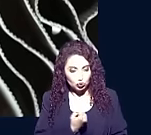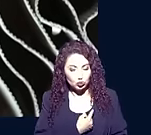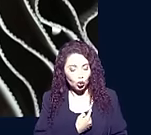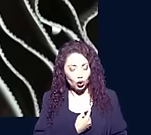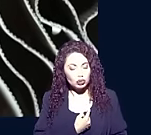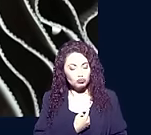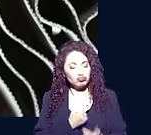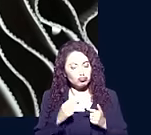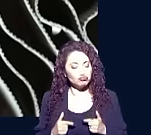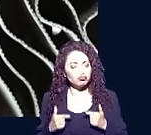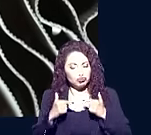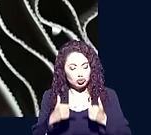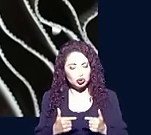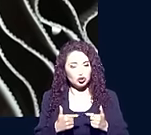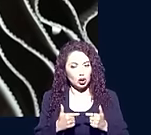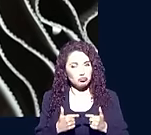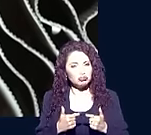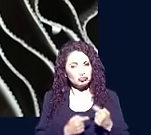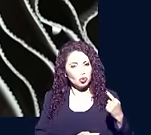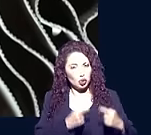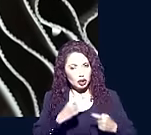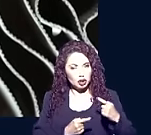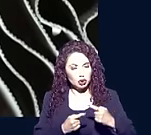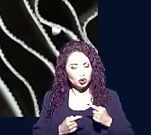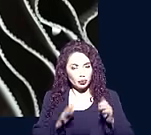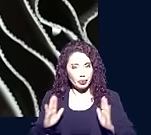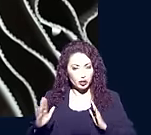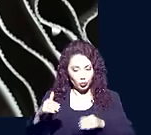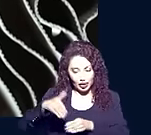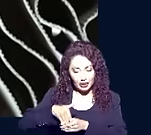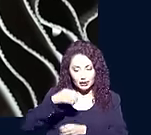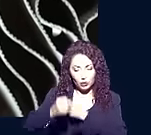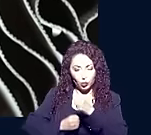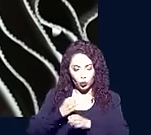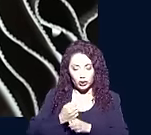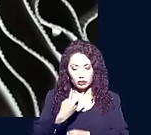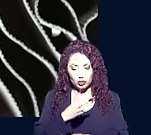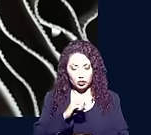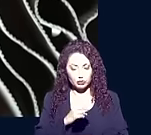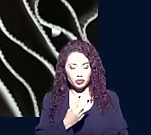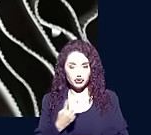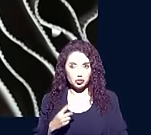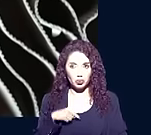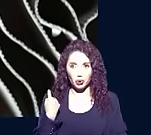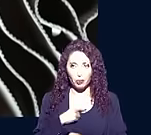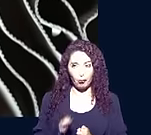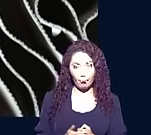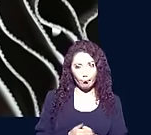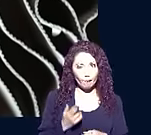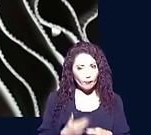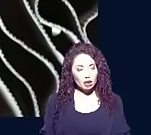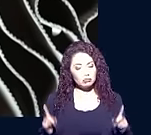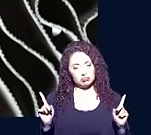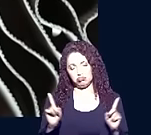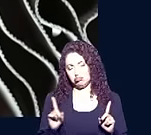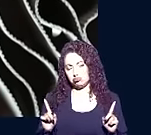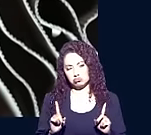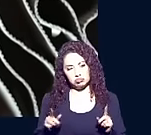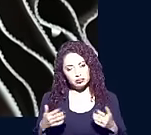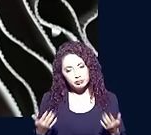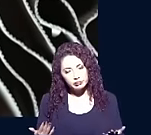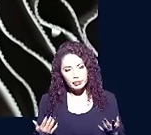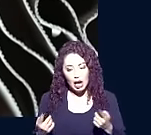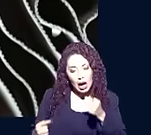eleições de 22 n é nunca escondemos essa posição eh a política é uma